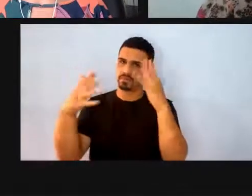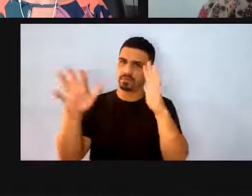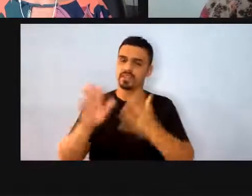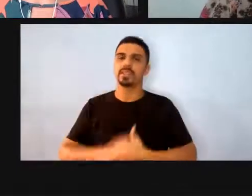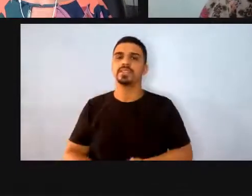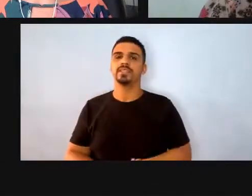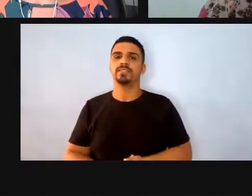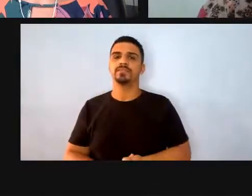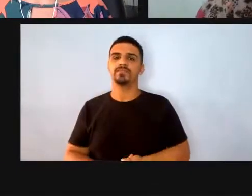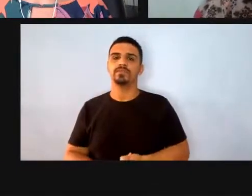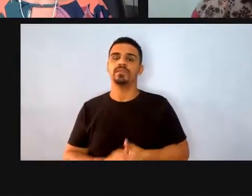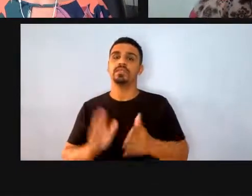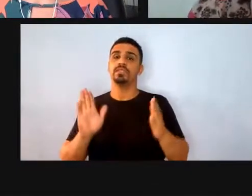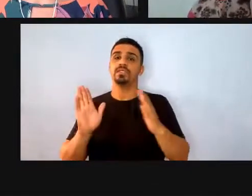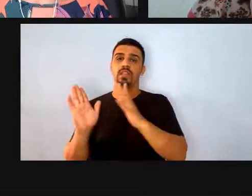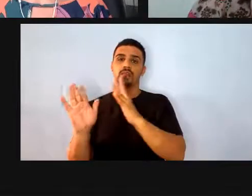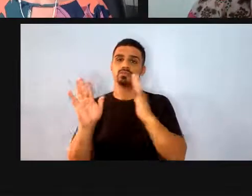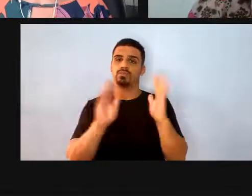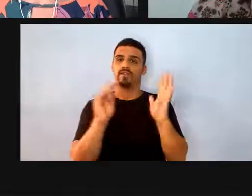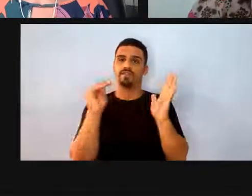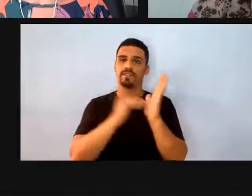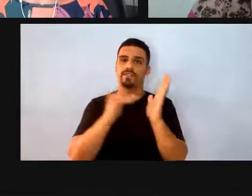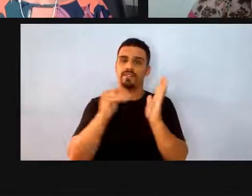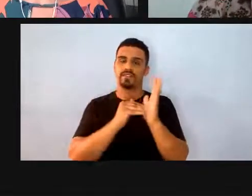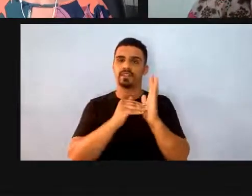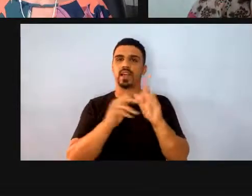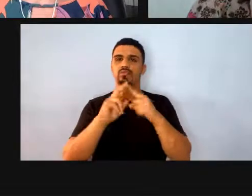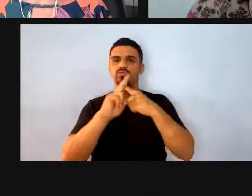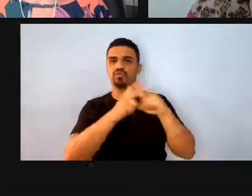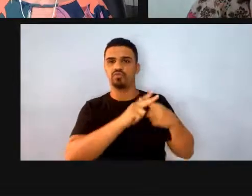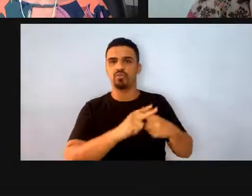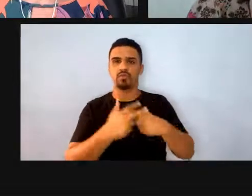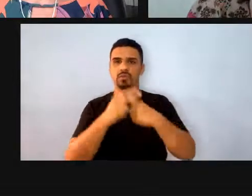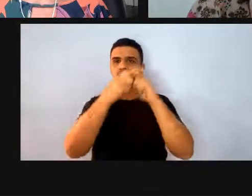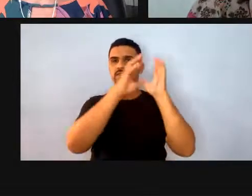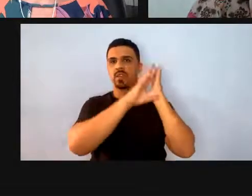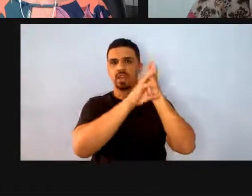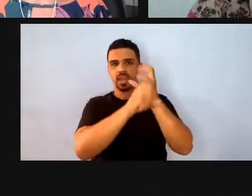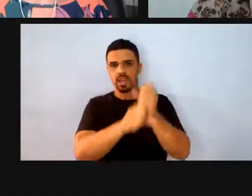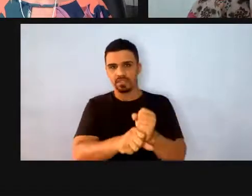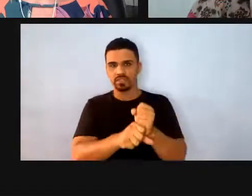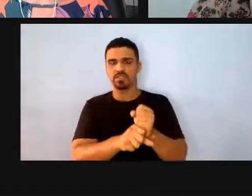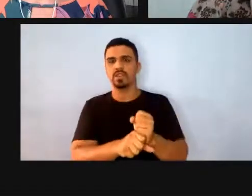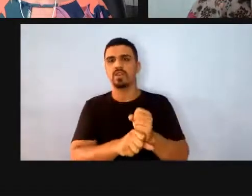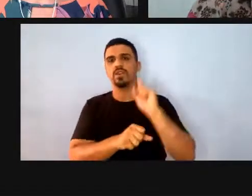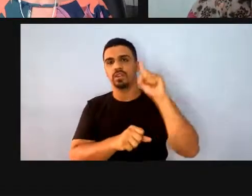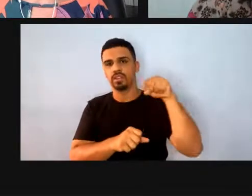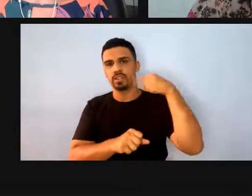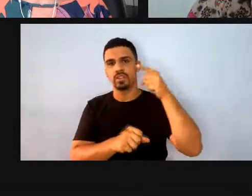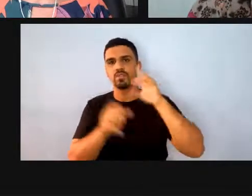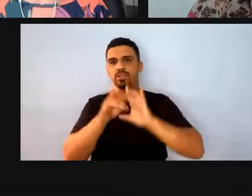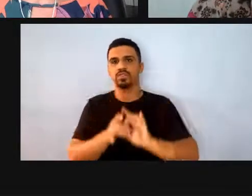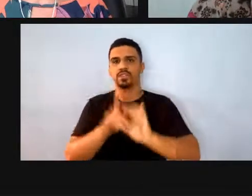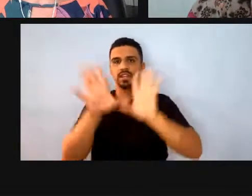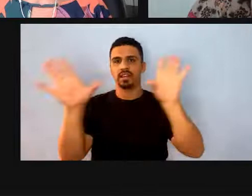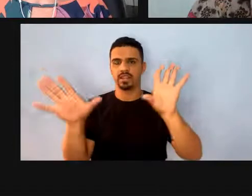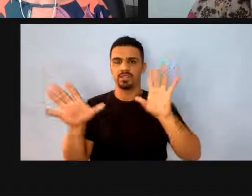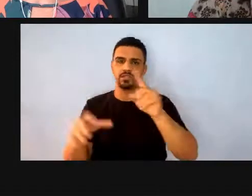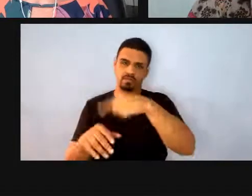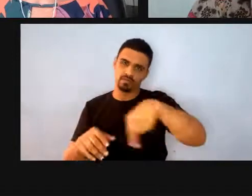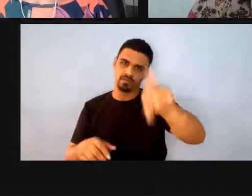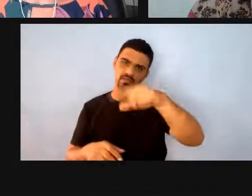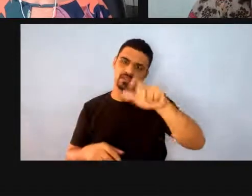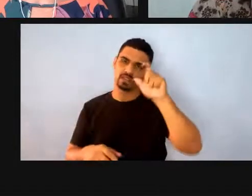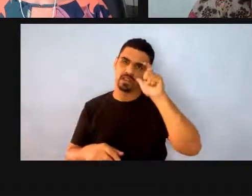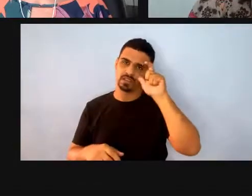no processo final de revisão lá, né, de formatação, depois vai estar disponível, essa foi uma pergunta, no site da pós-graduação,